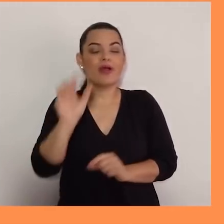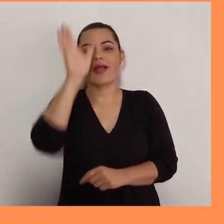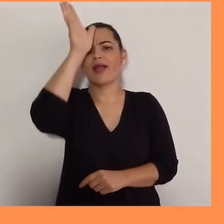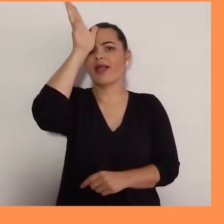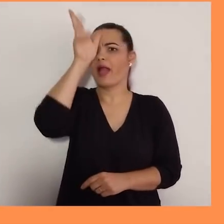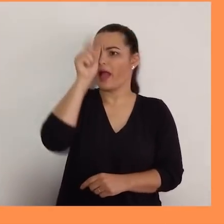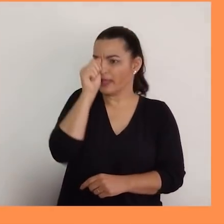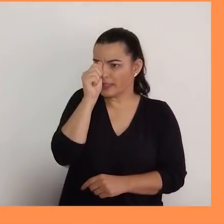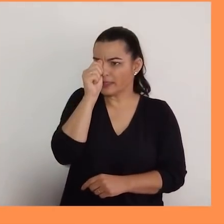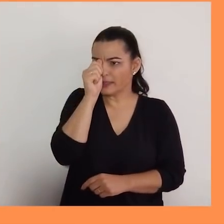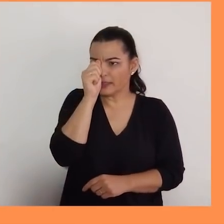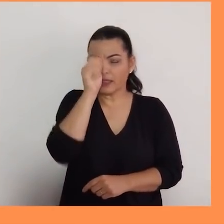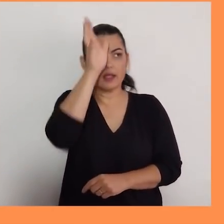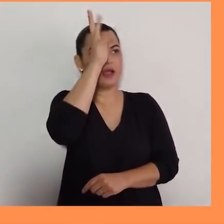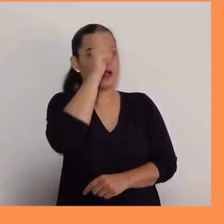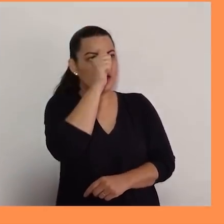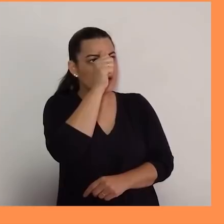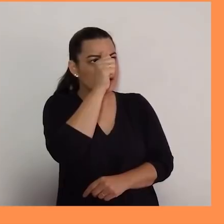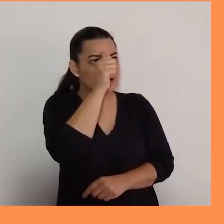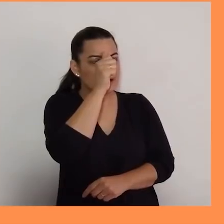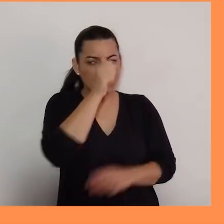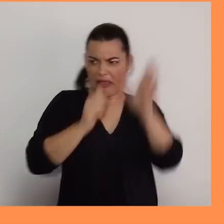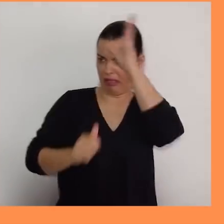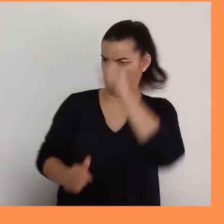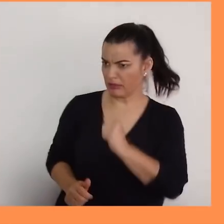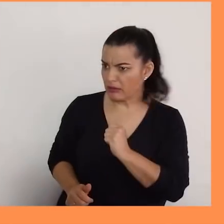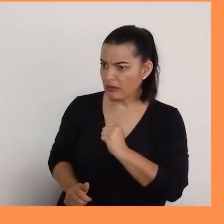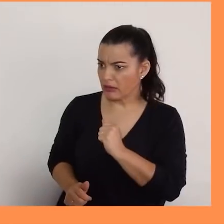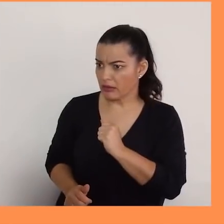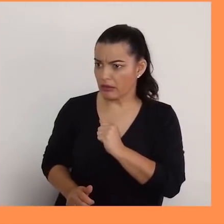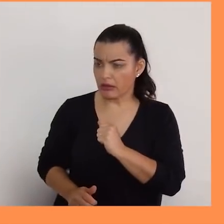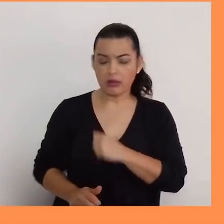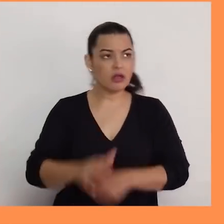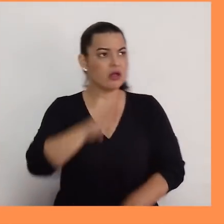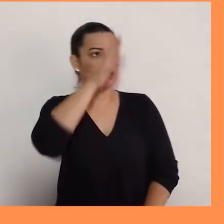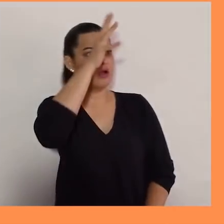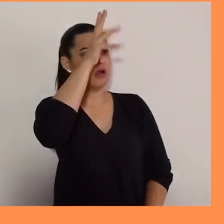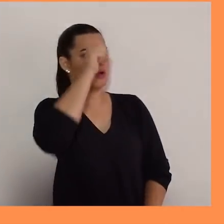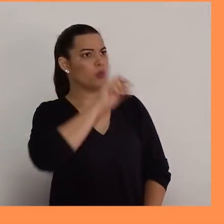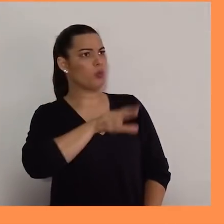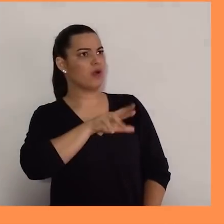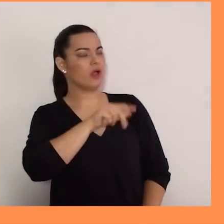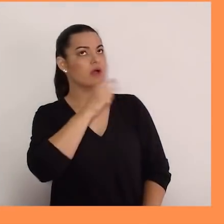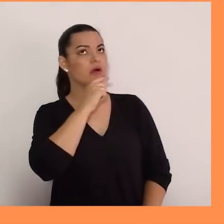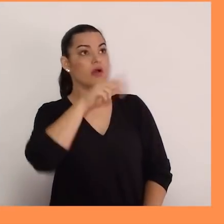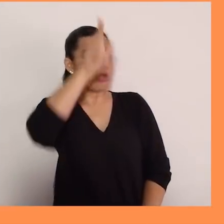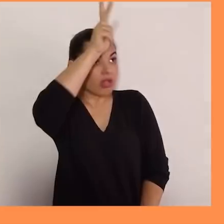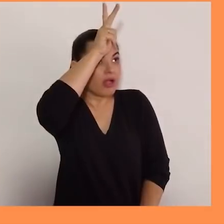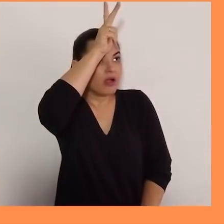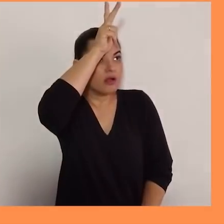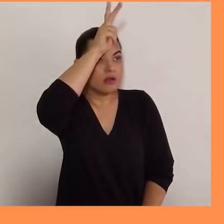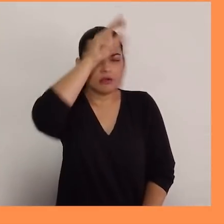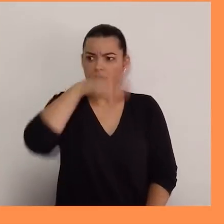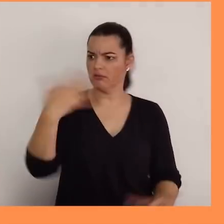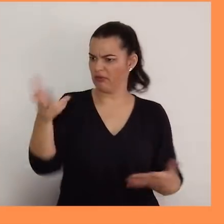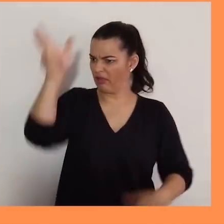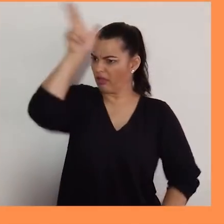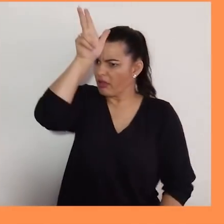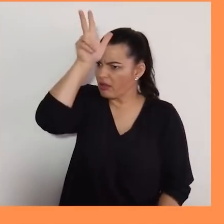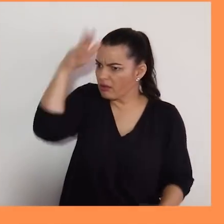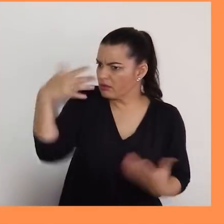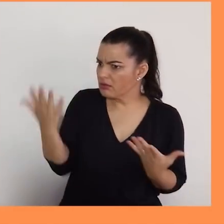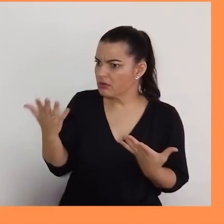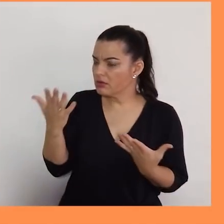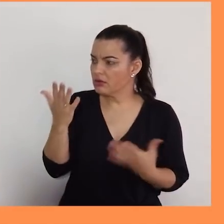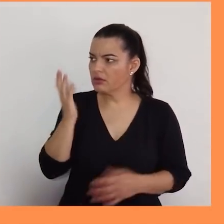O gato segurou no Totó, o Totó na neta, a neta na avó, a avó no vô, o vô no